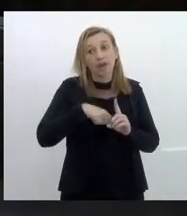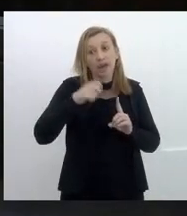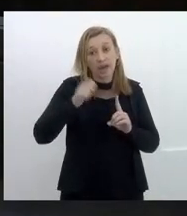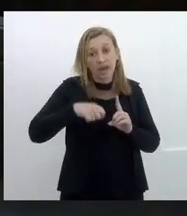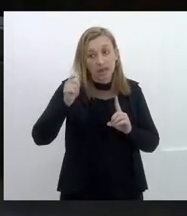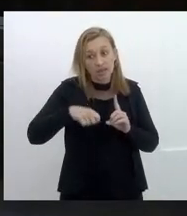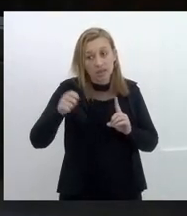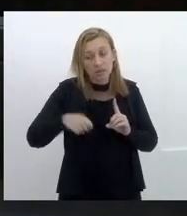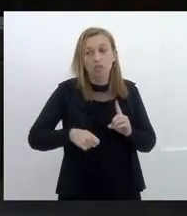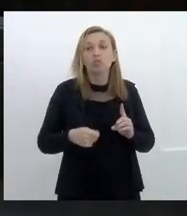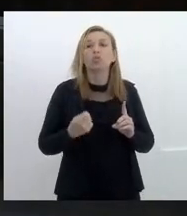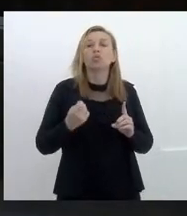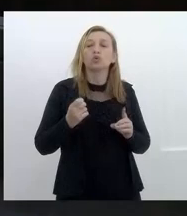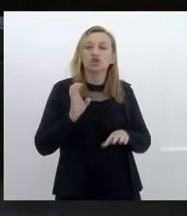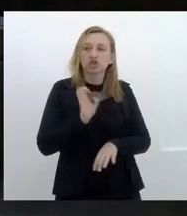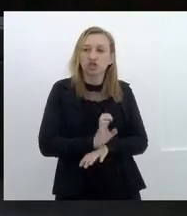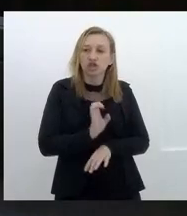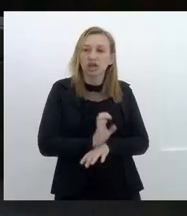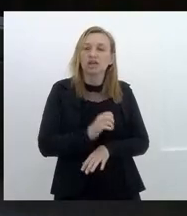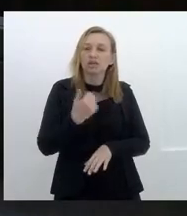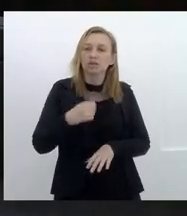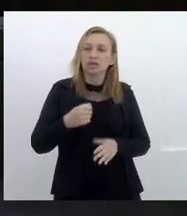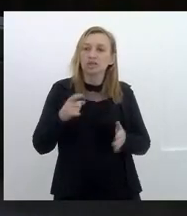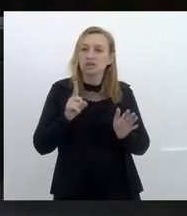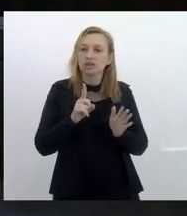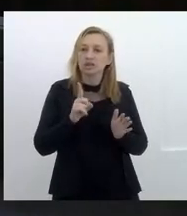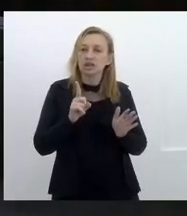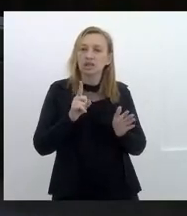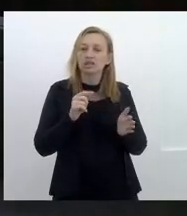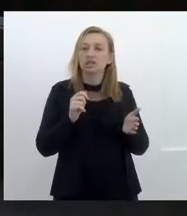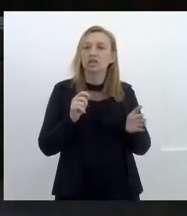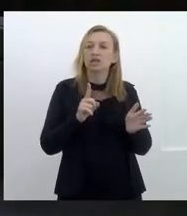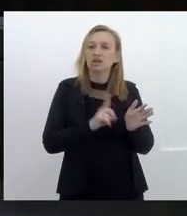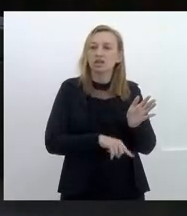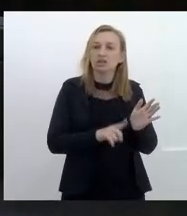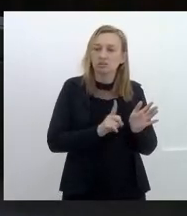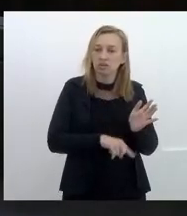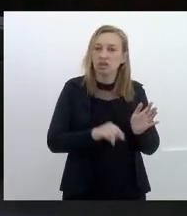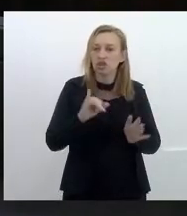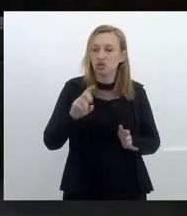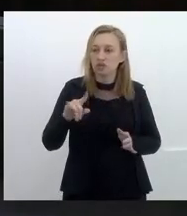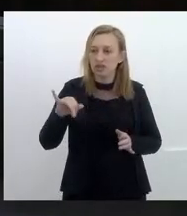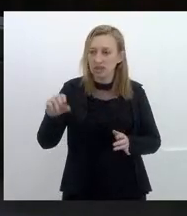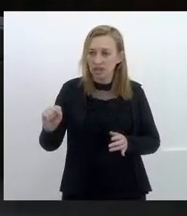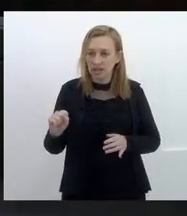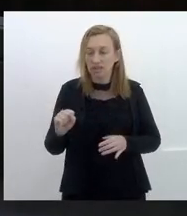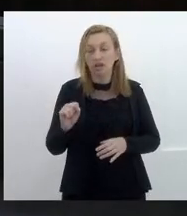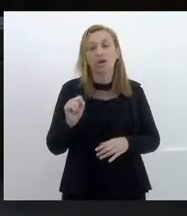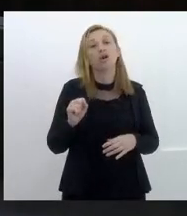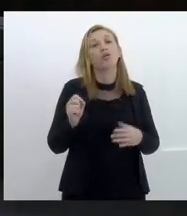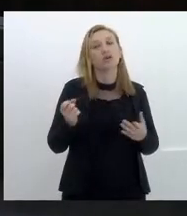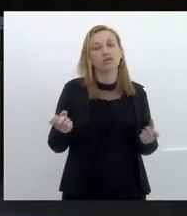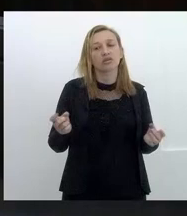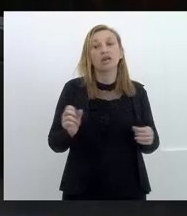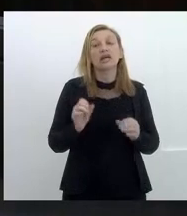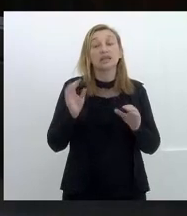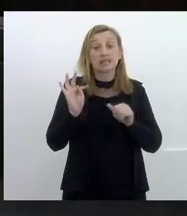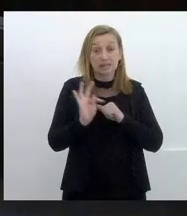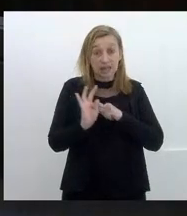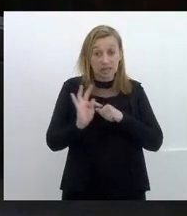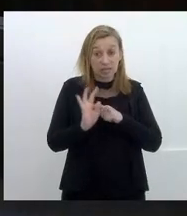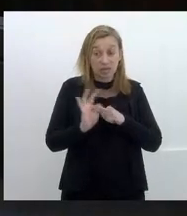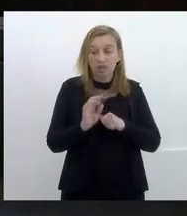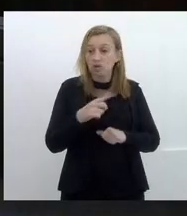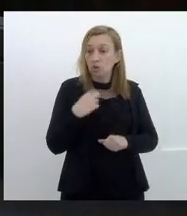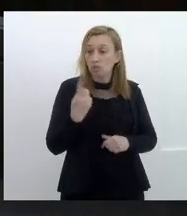portar diferença da insuficiência de cobertura é o que é feito tá então Tecnicamente